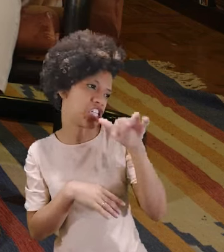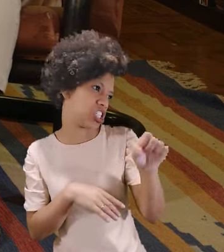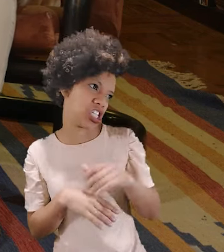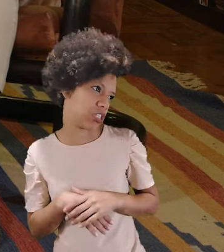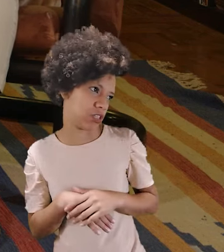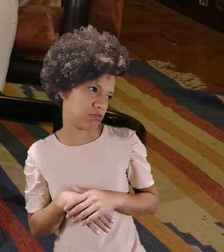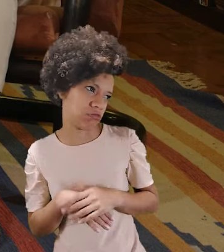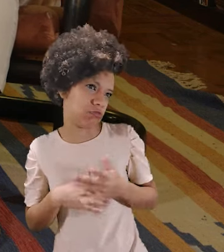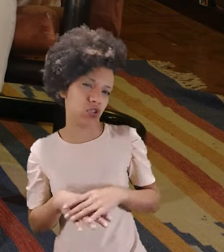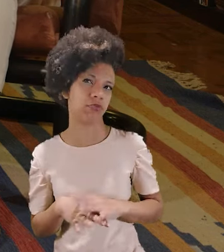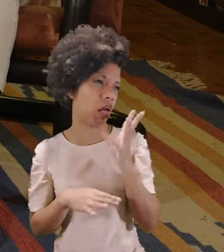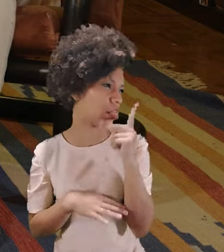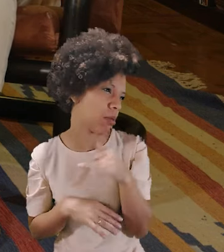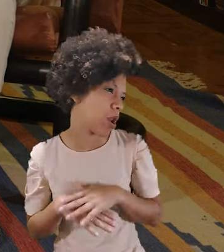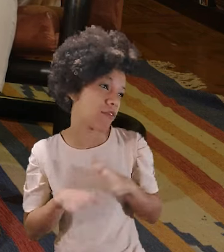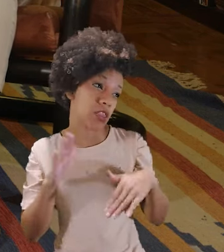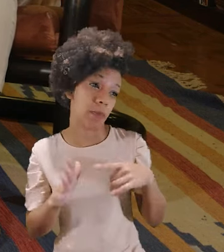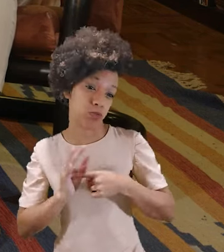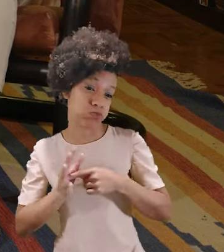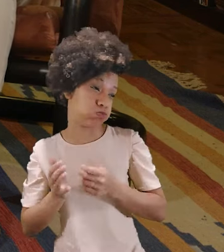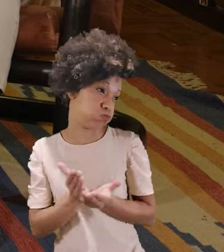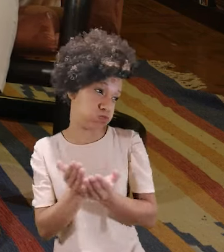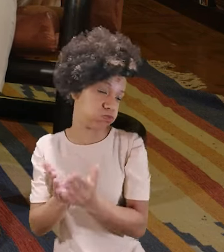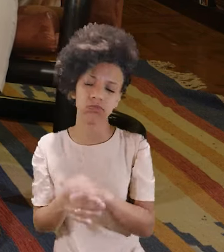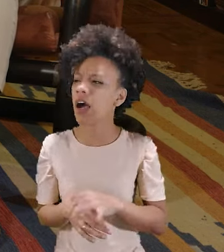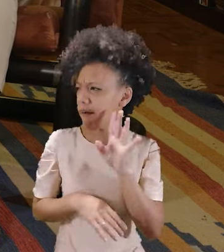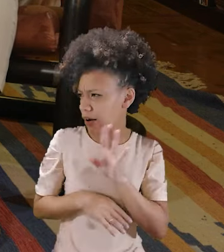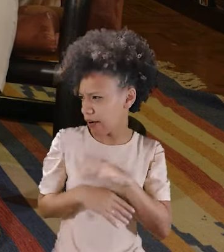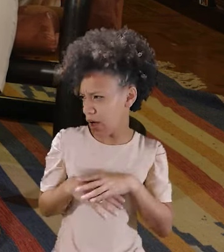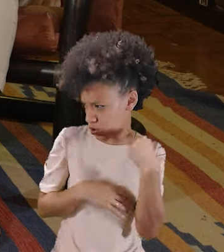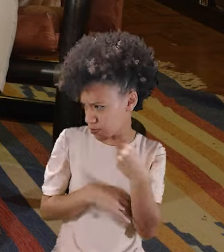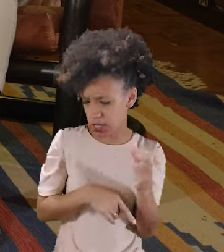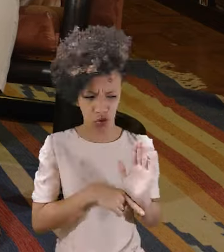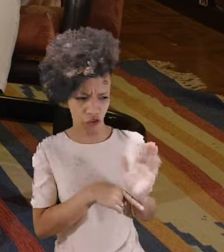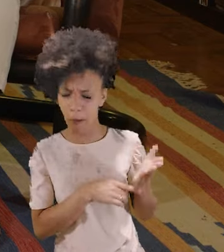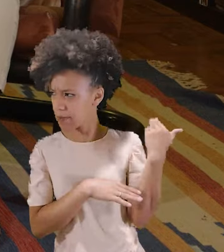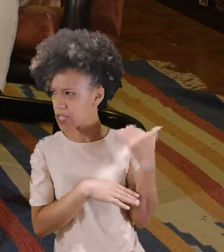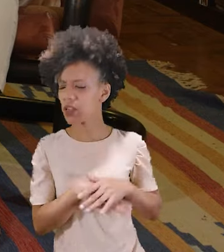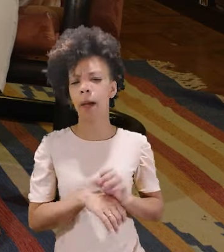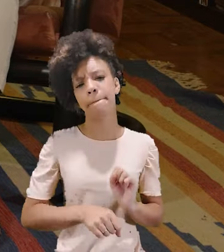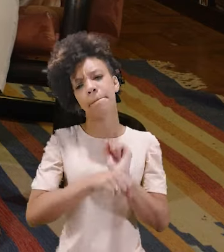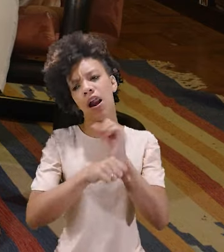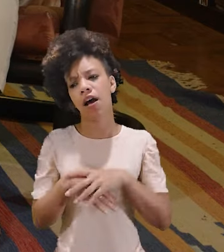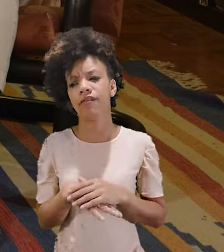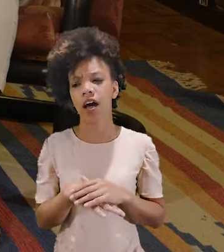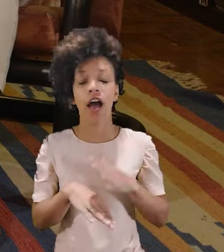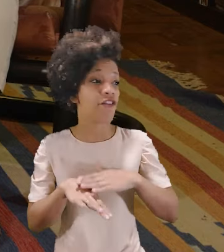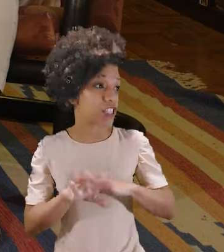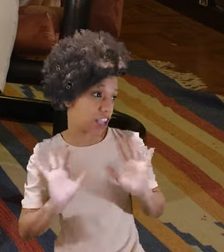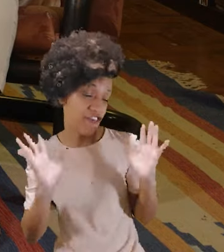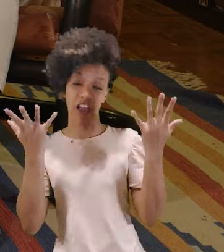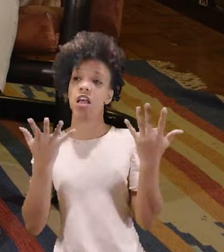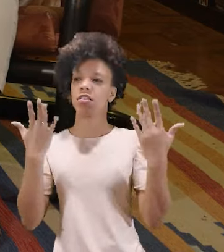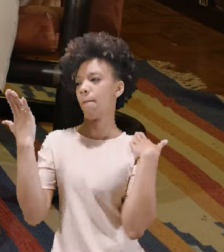tipo 10 dias entendeu depende da operação que tá fazendo com a gente dá 15 não é legal que você vê umas histórias nos filmes antigos assim os caras paravam e fazer